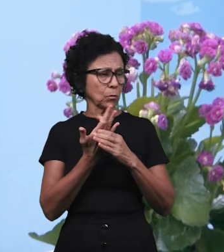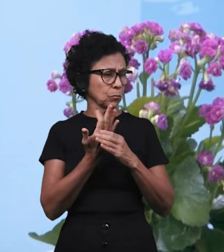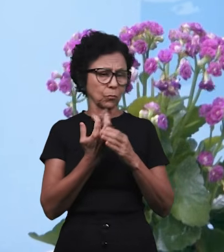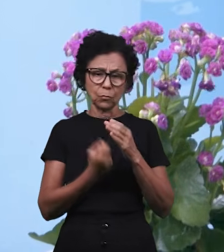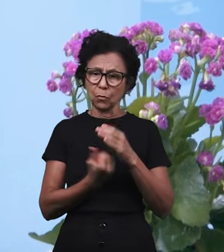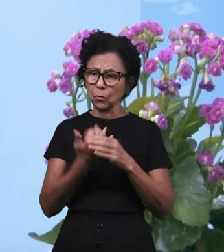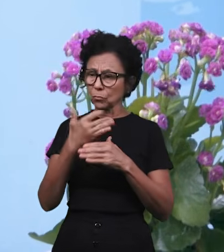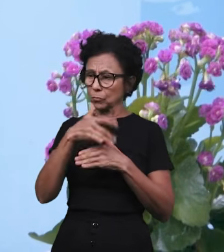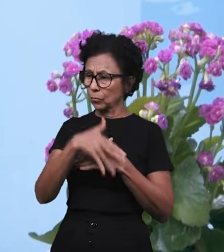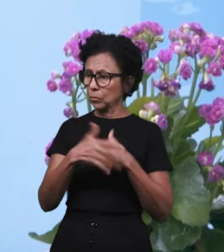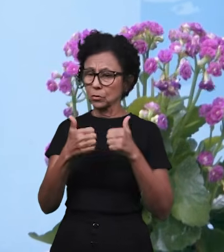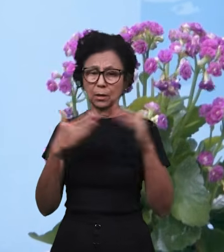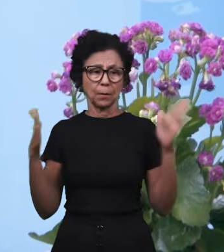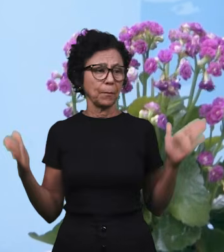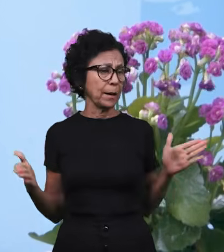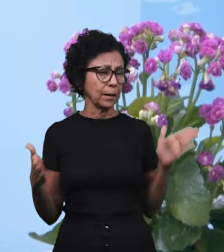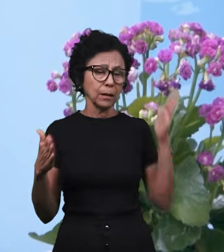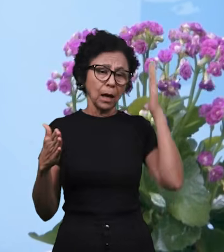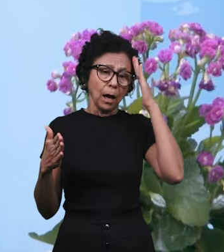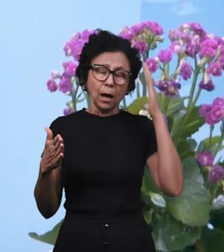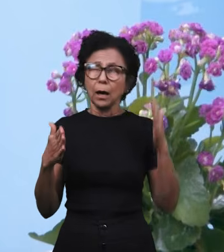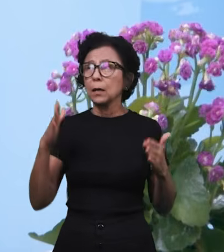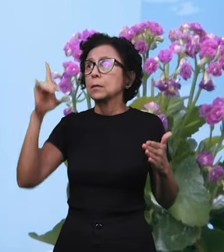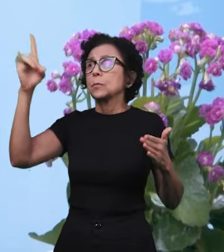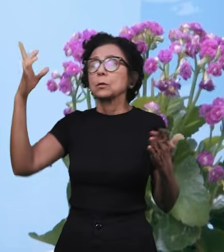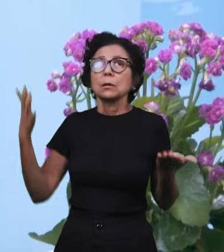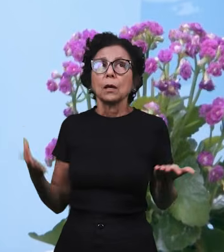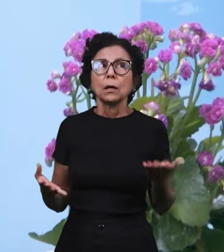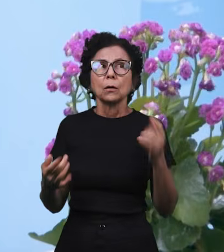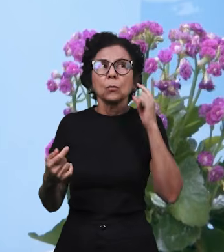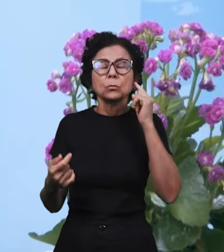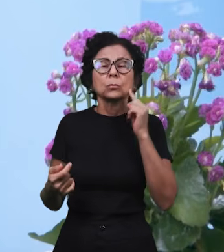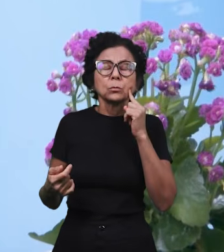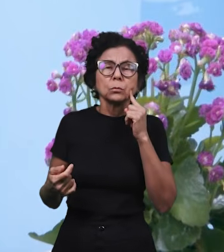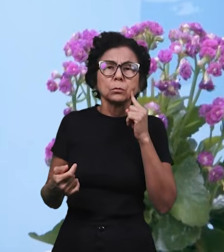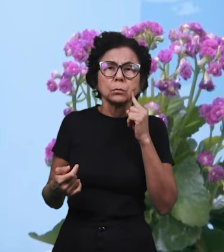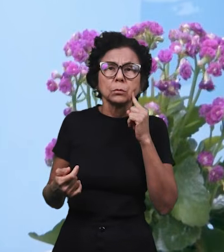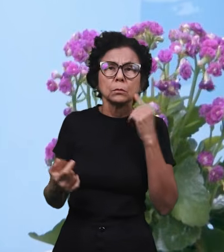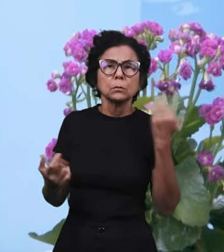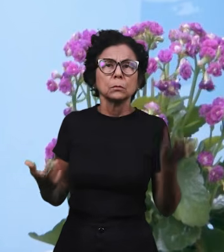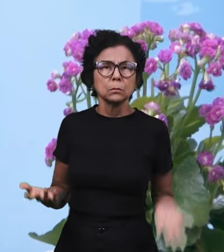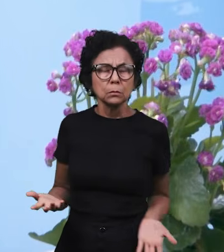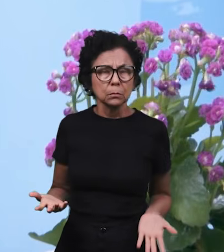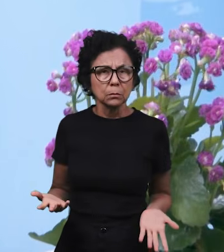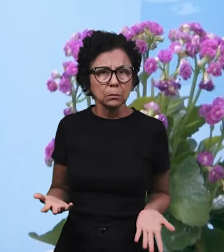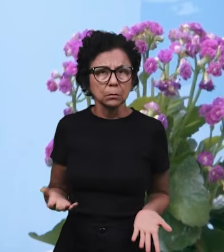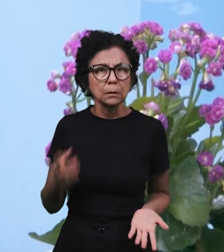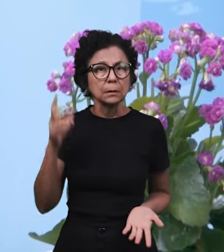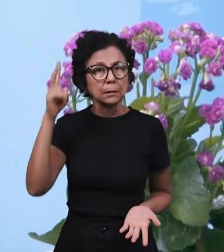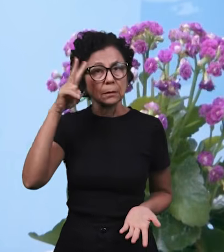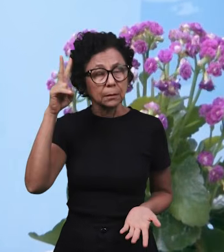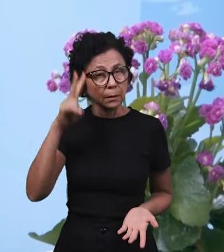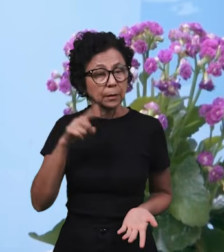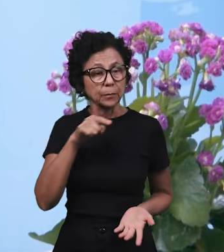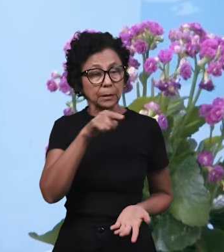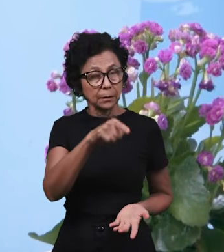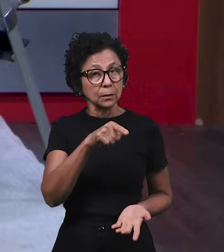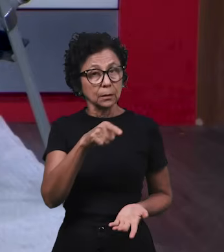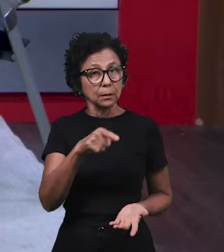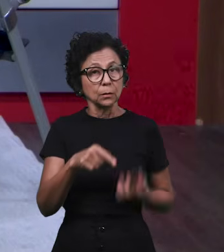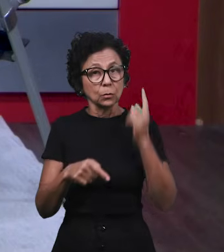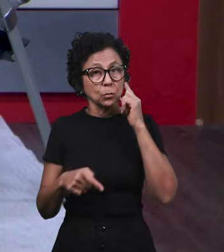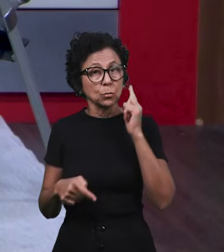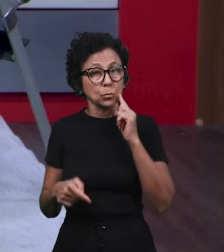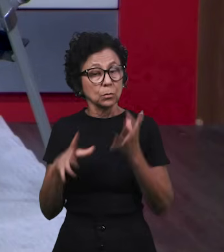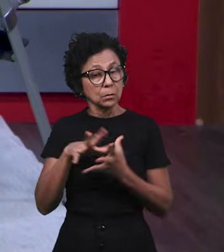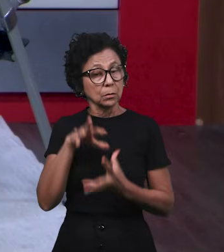essa fonte aberta, se você fizer no literal, fonte aberta e o surdo que se vire. É urgente, lembre-se que é uma vida, é uma alma.